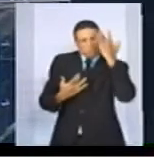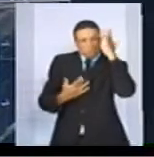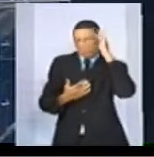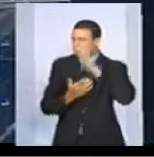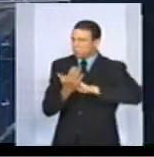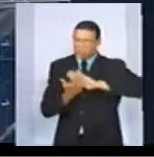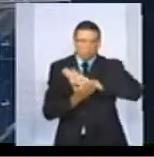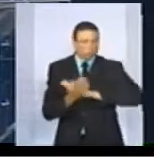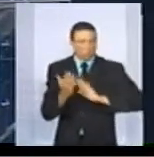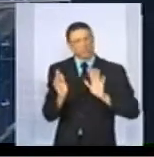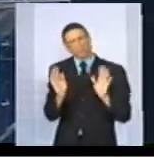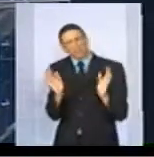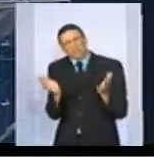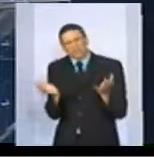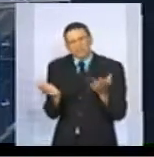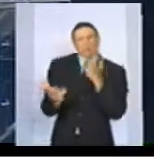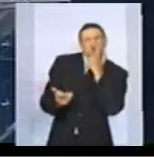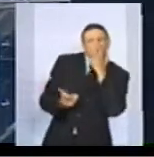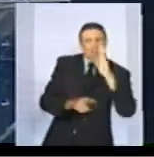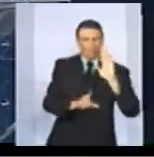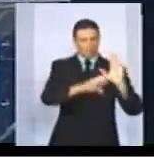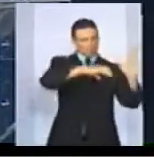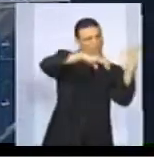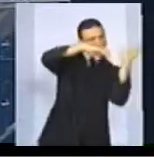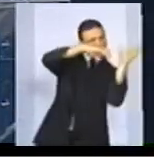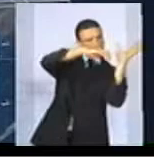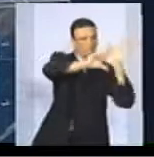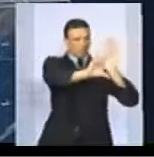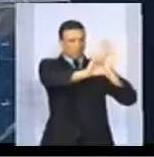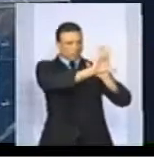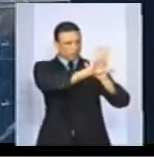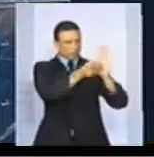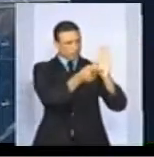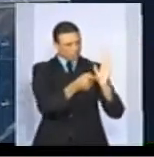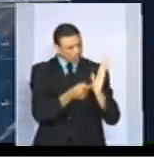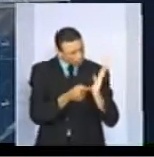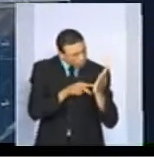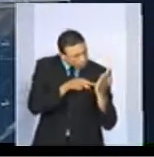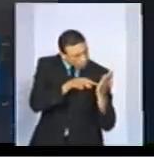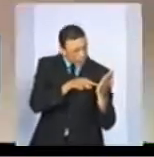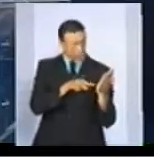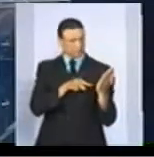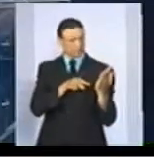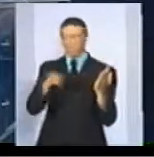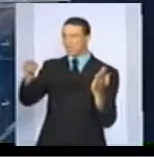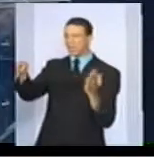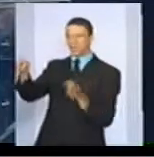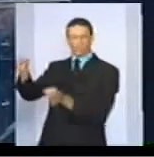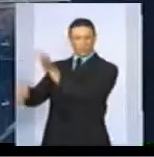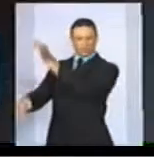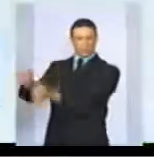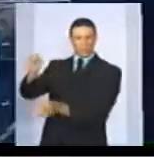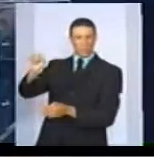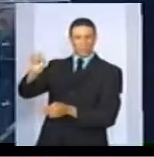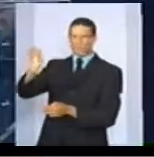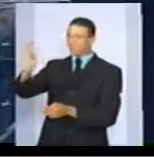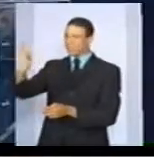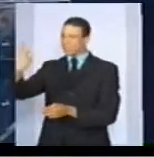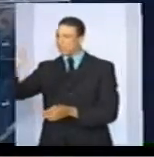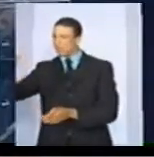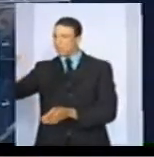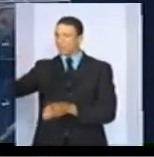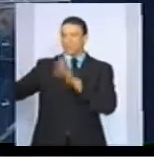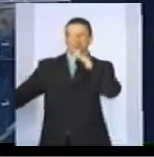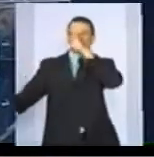eu entendo porque já vi lei saída do congresso que o judiciário teve que intervir também corrigindo e até me